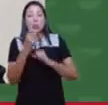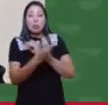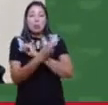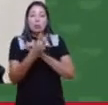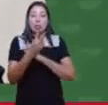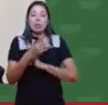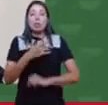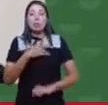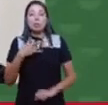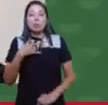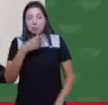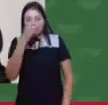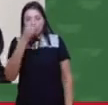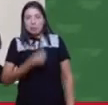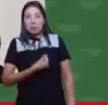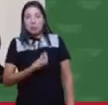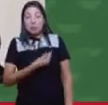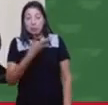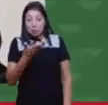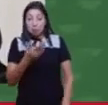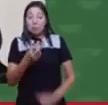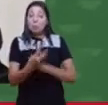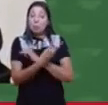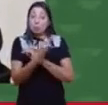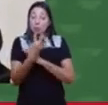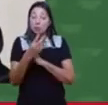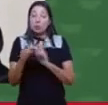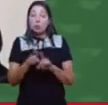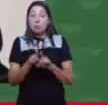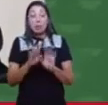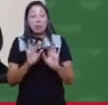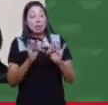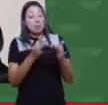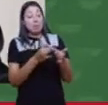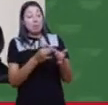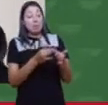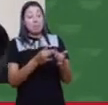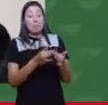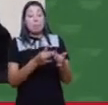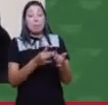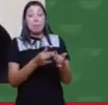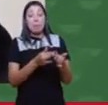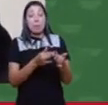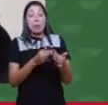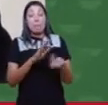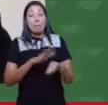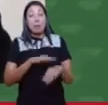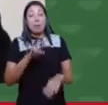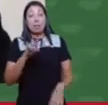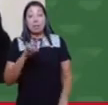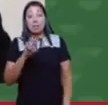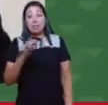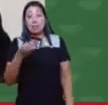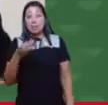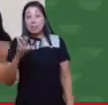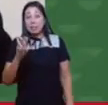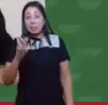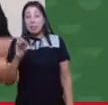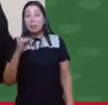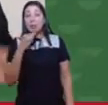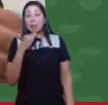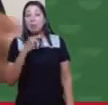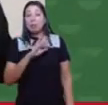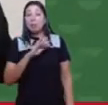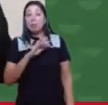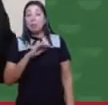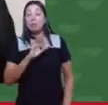vida e a saúde das pessoas e, portanto, proteger famílias, né? Mais de 535 mil famílias